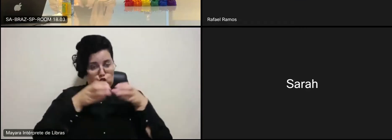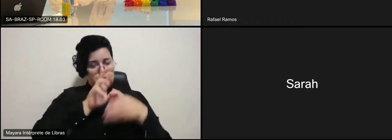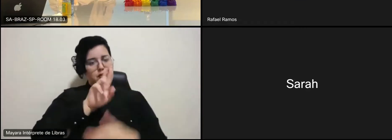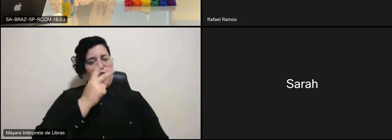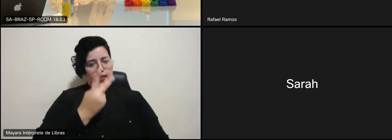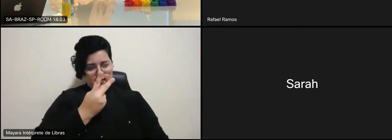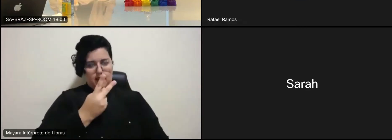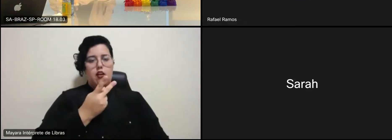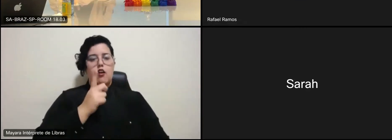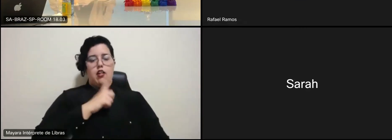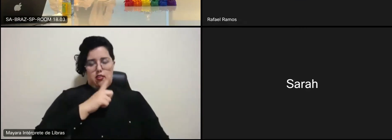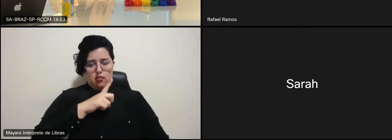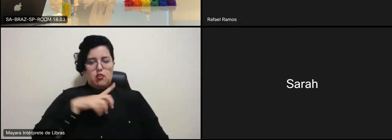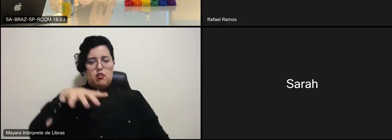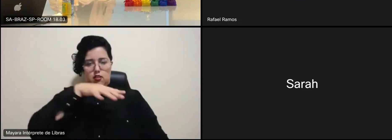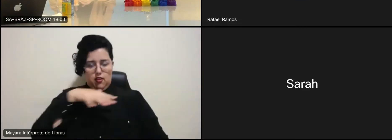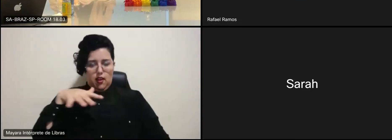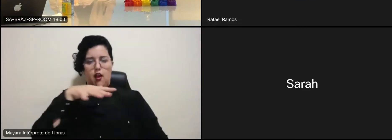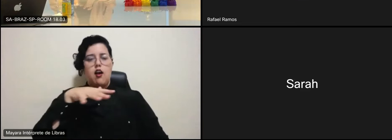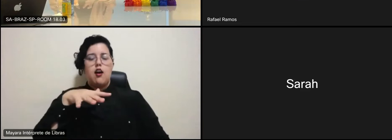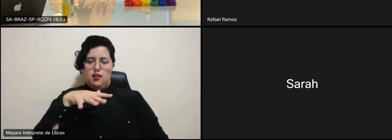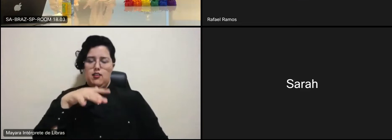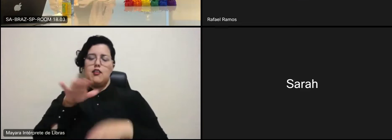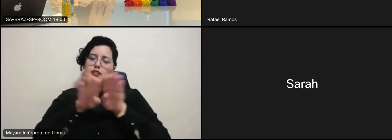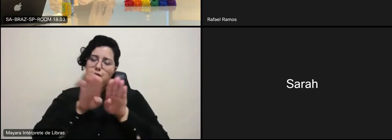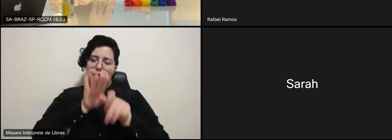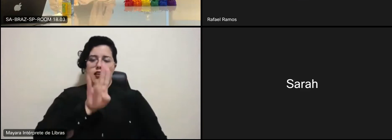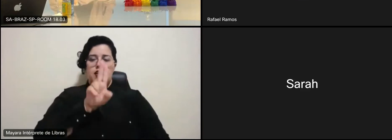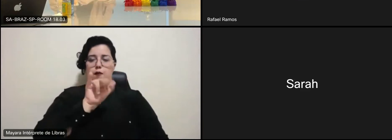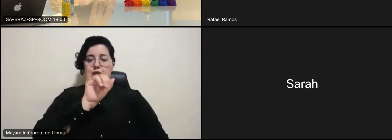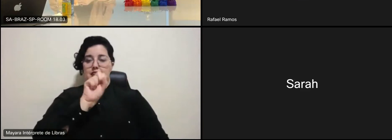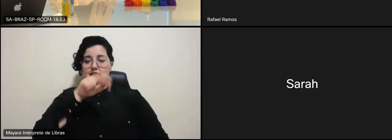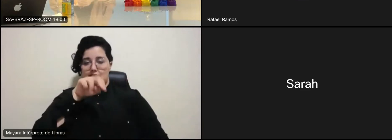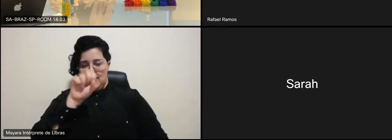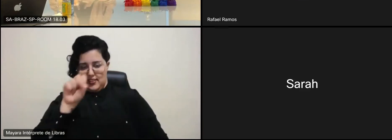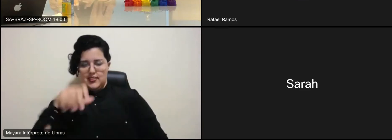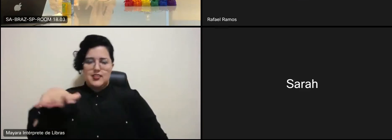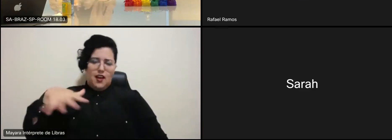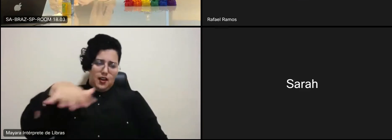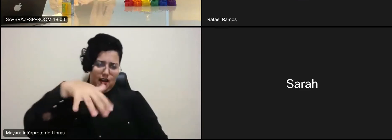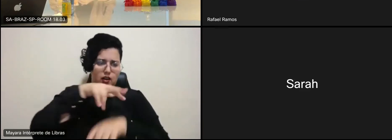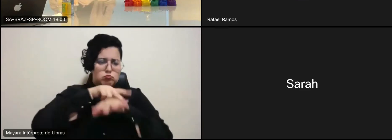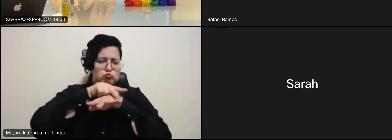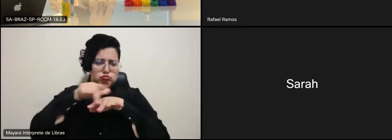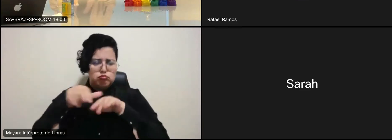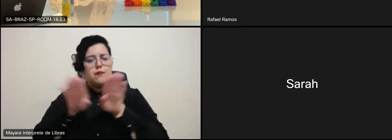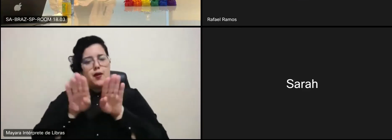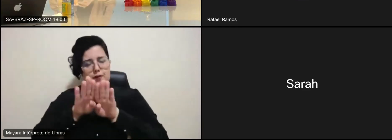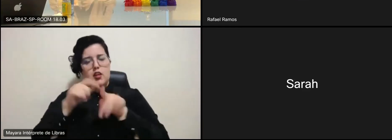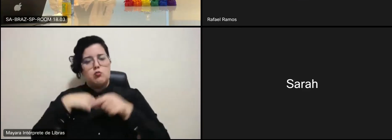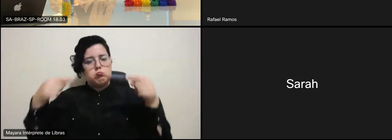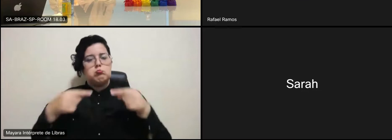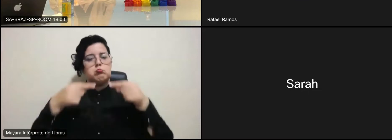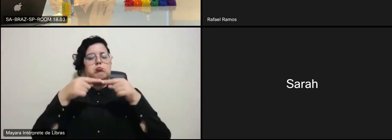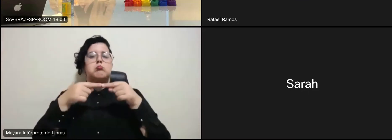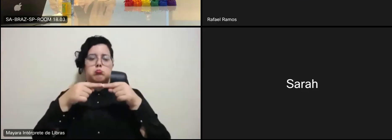então tenho tanto um chapéu de business partner, né, de algumas áreas da companhia, e ao mesmo tempo faço a coordenação das